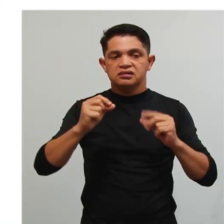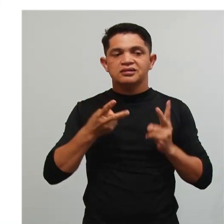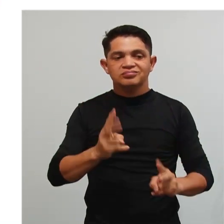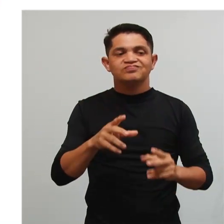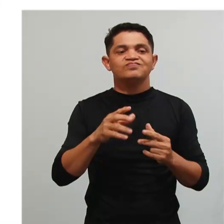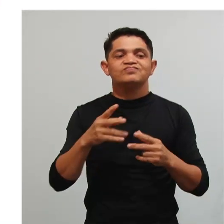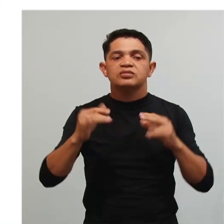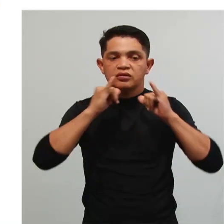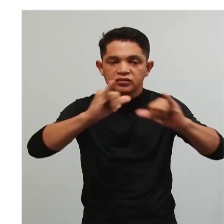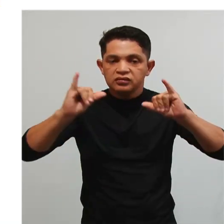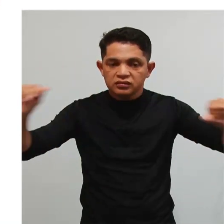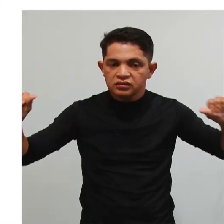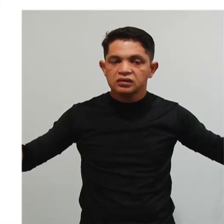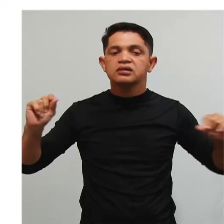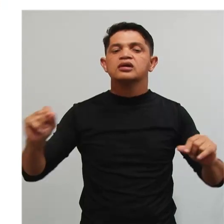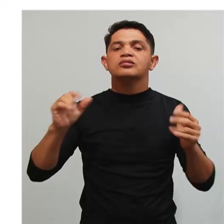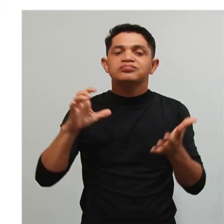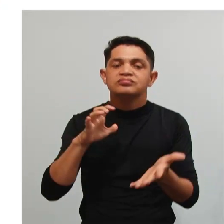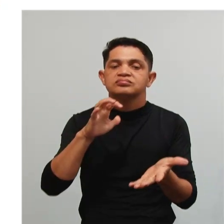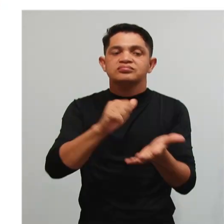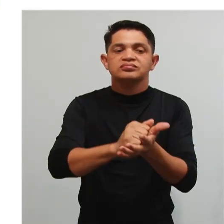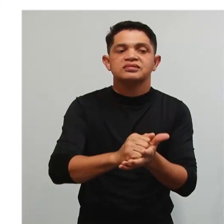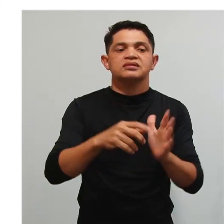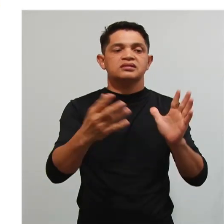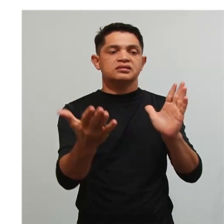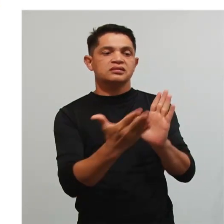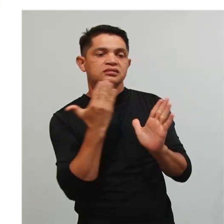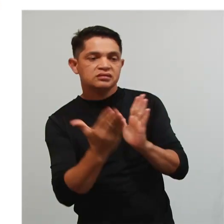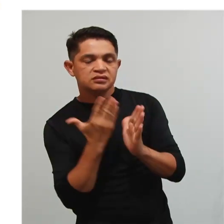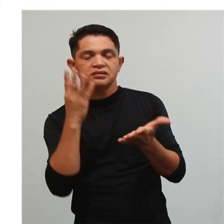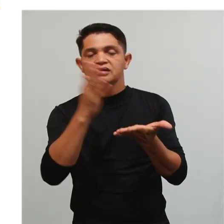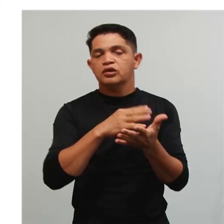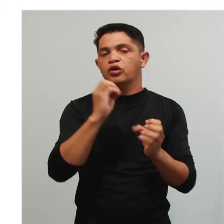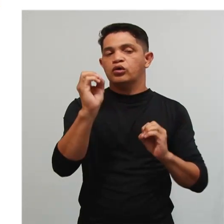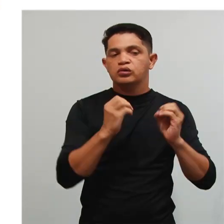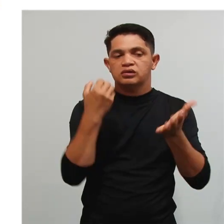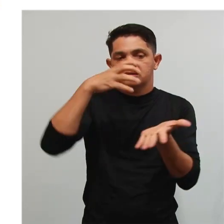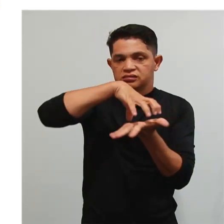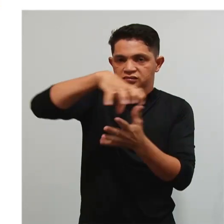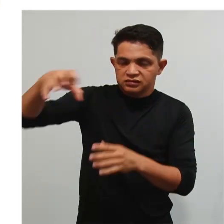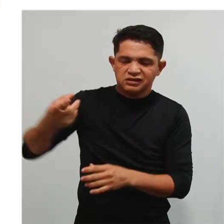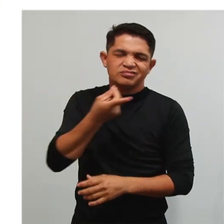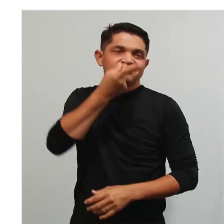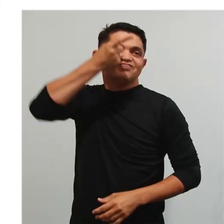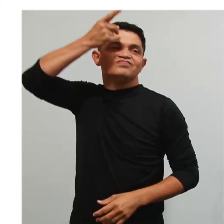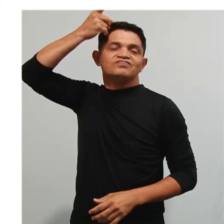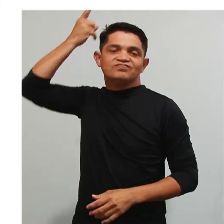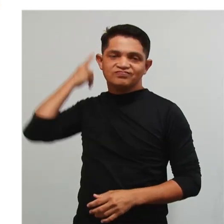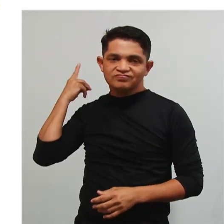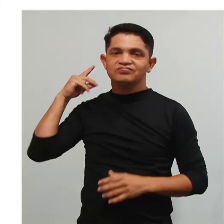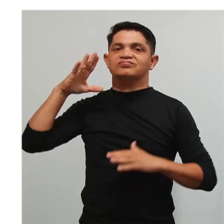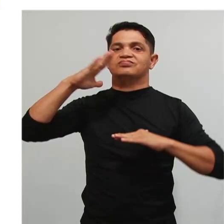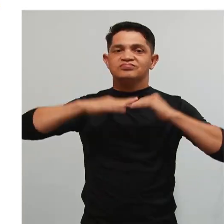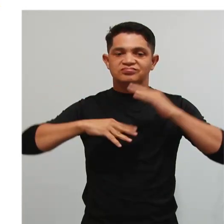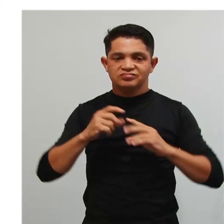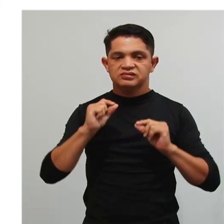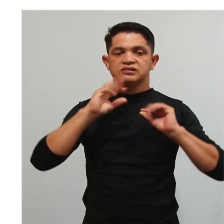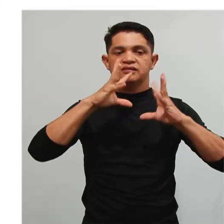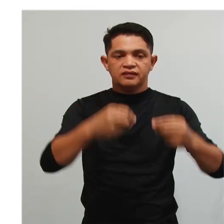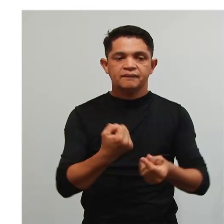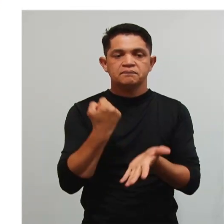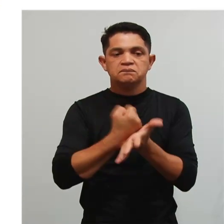do órgão setor, salvo em caso de informações sigilosas. Antigamente, antes da era da internet, do